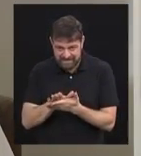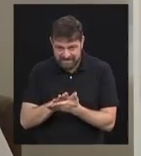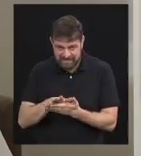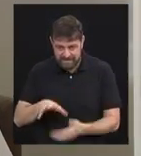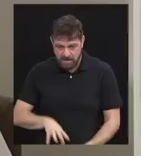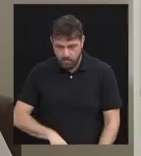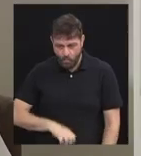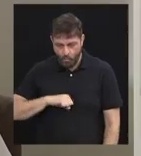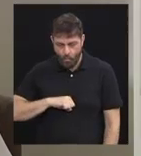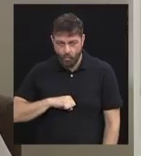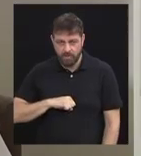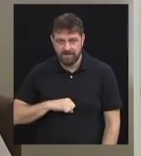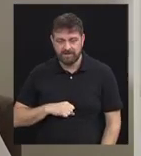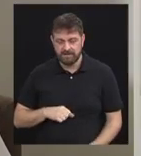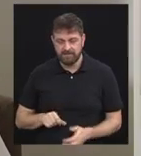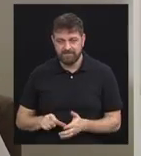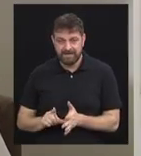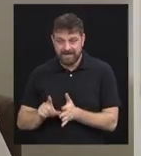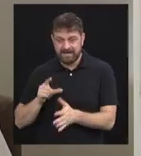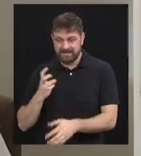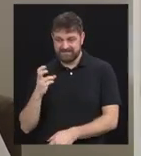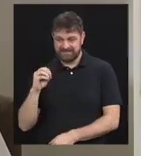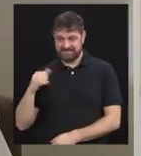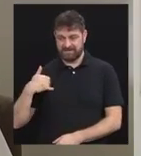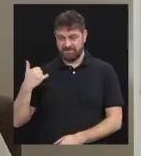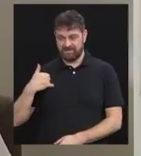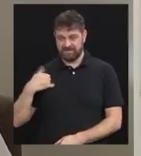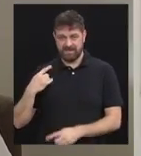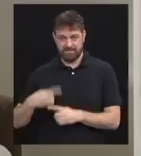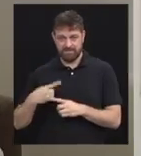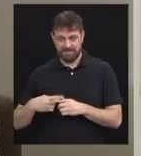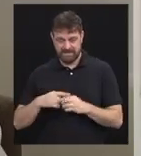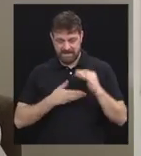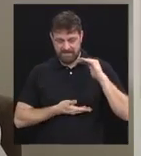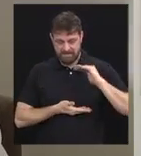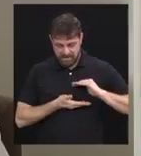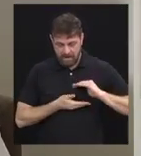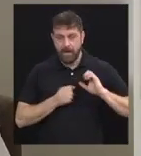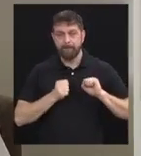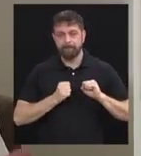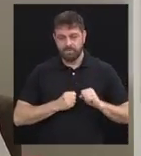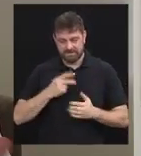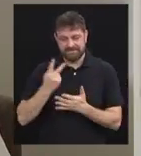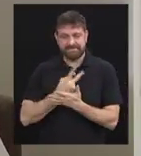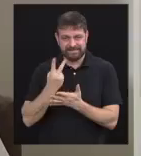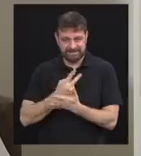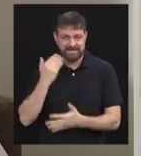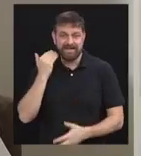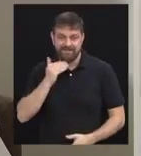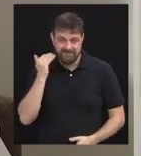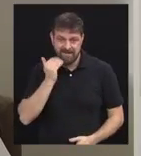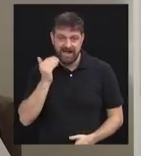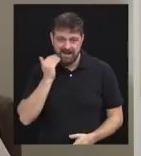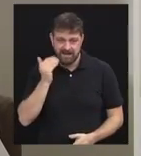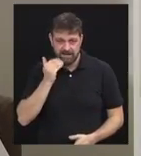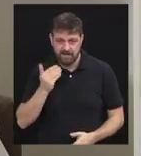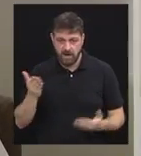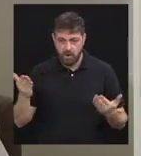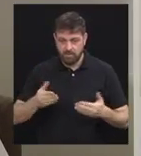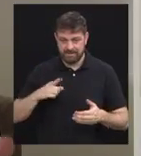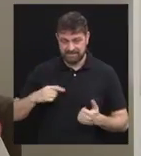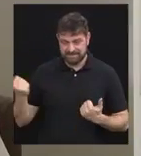com idade inferior a 50 anos, por causa da falha da mamografia. E isso hoje vem